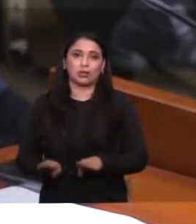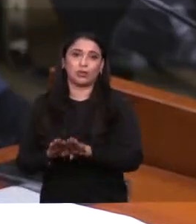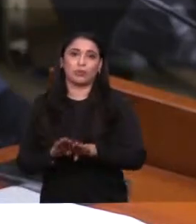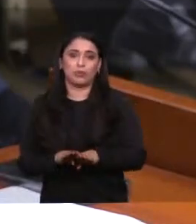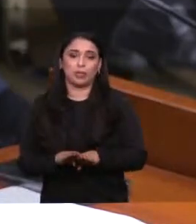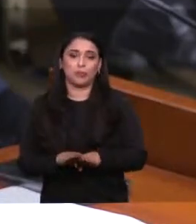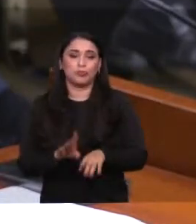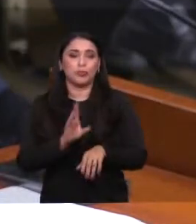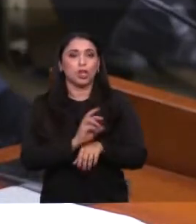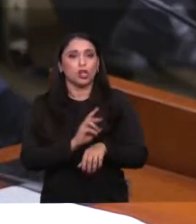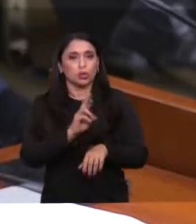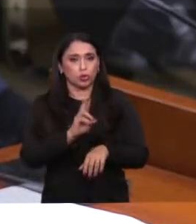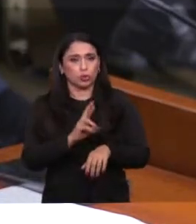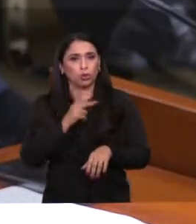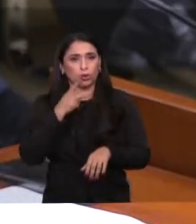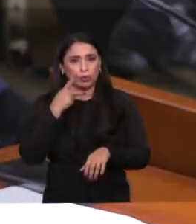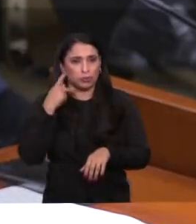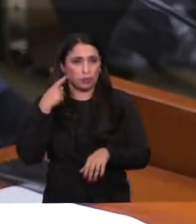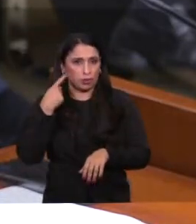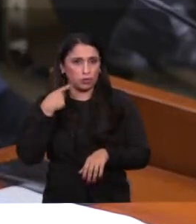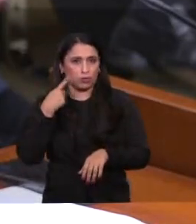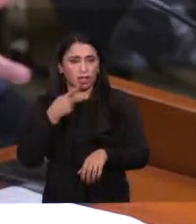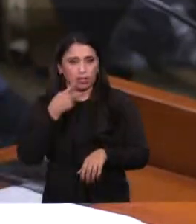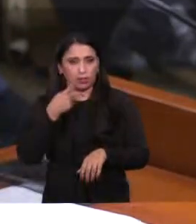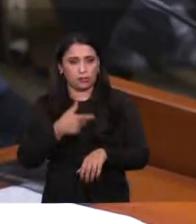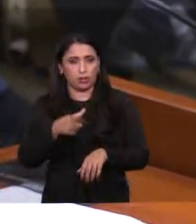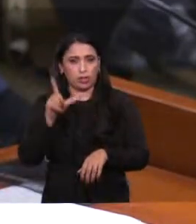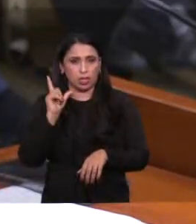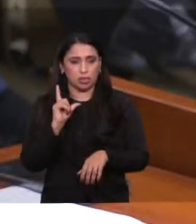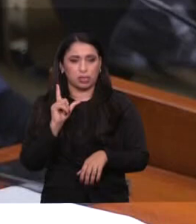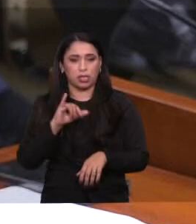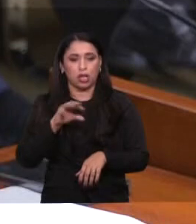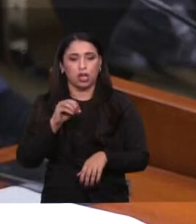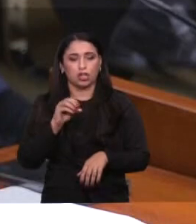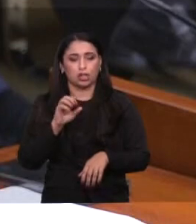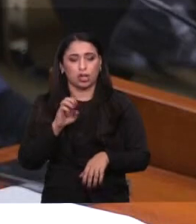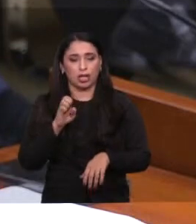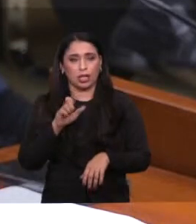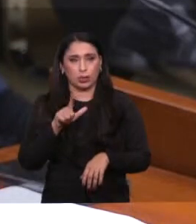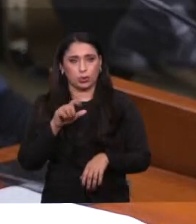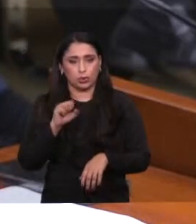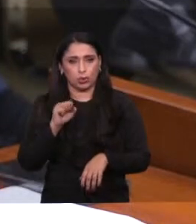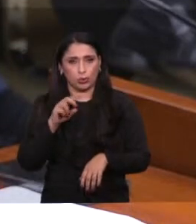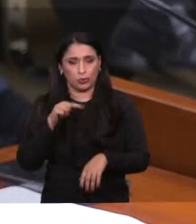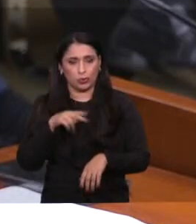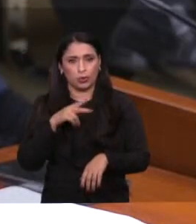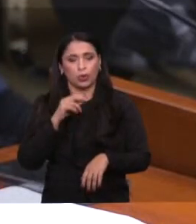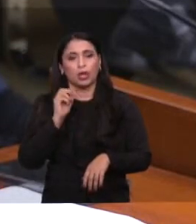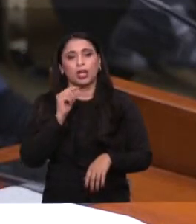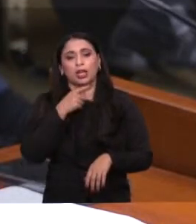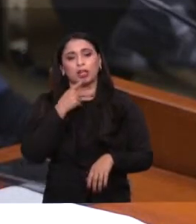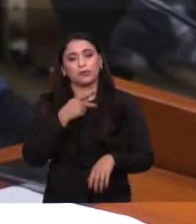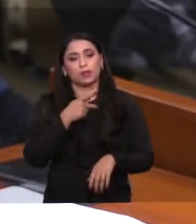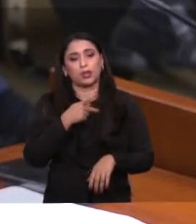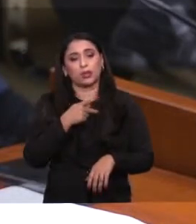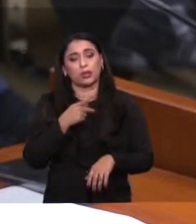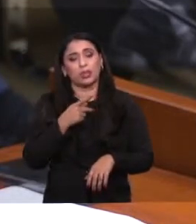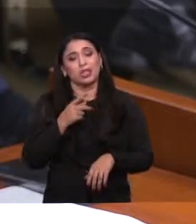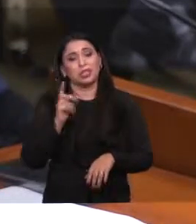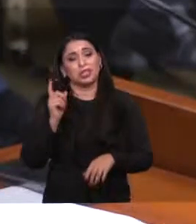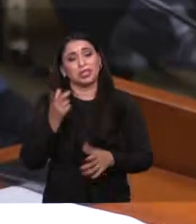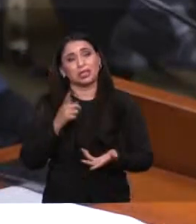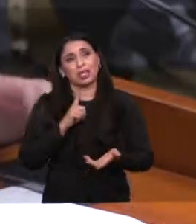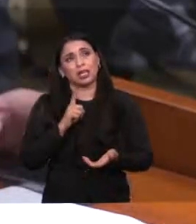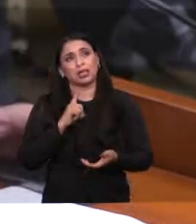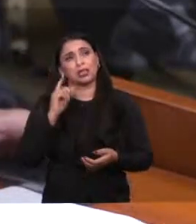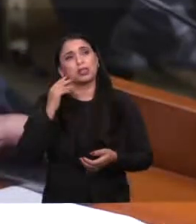O doutor Joelson, que me antecedeu, aventou a possibilidade de aplicar o juiz de garantias, a não ser